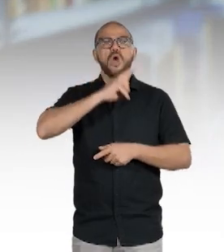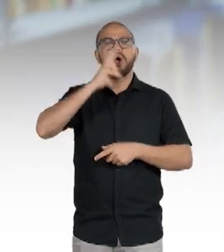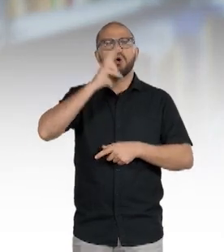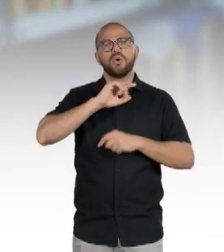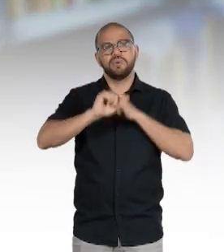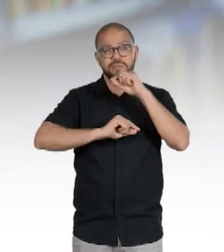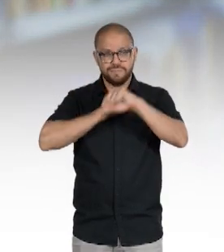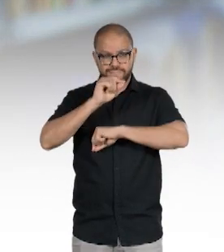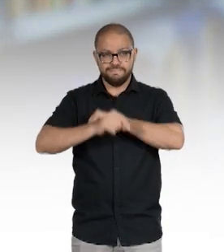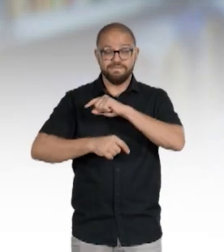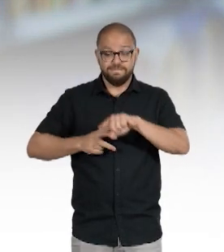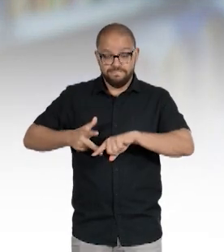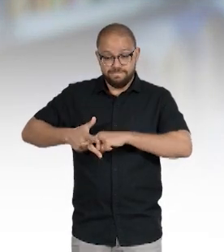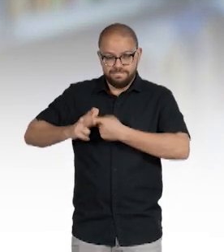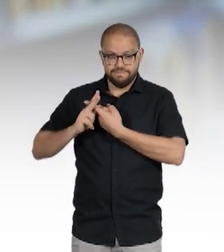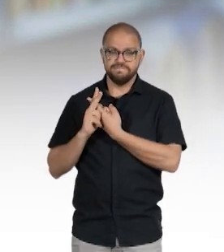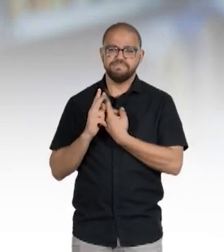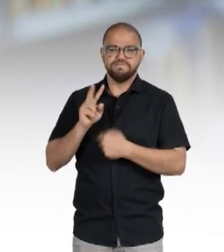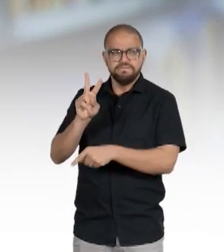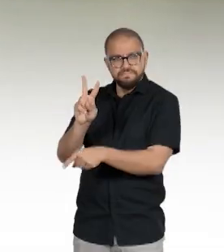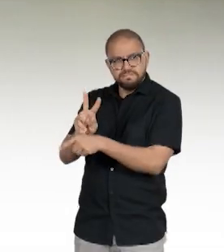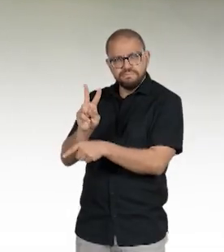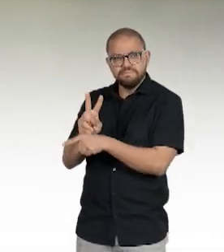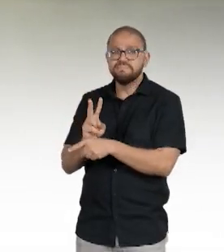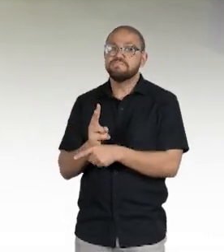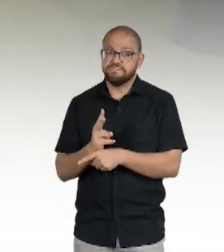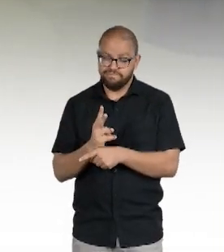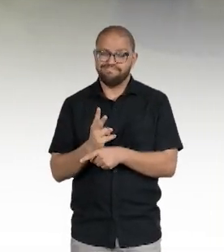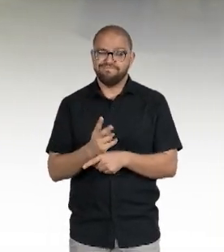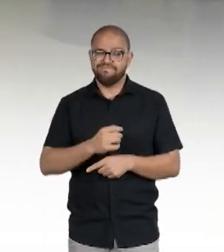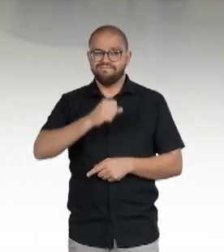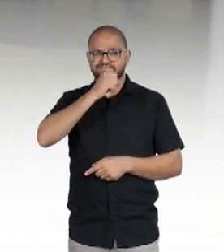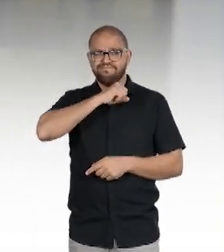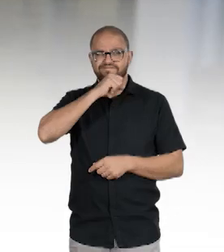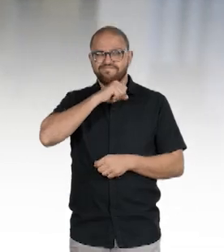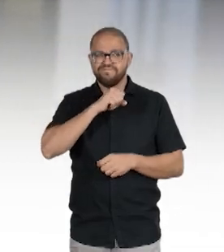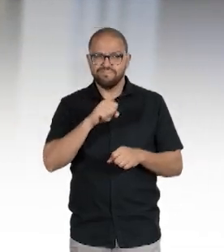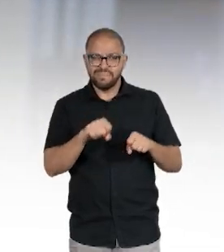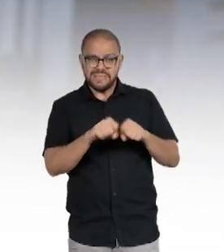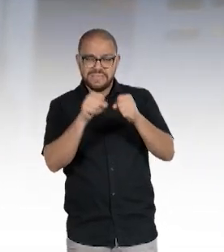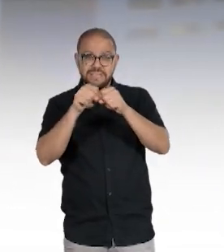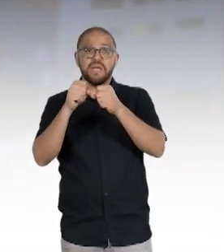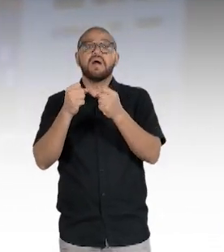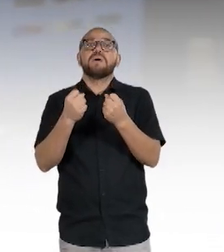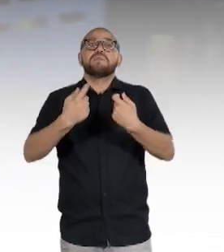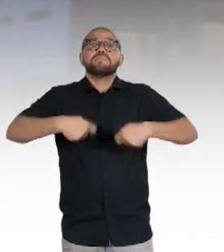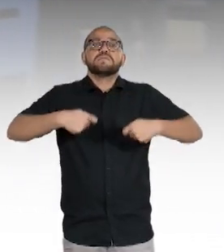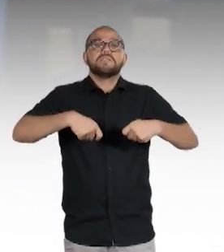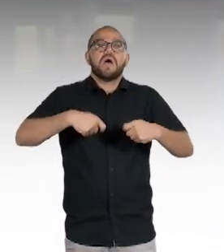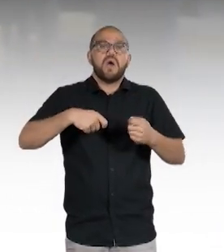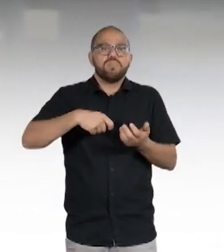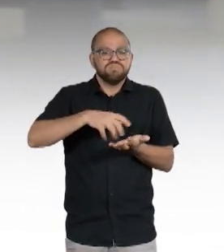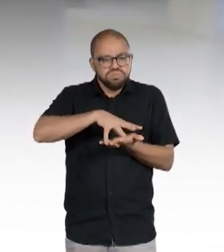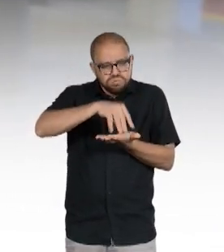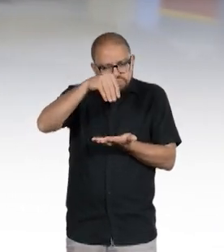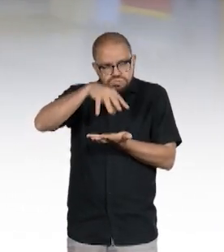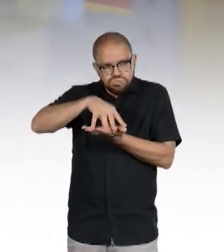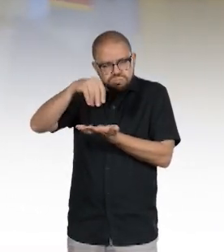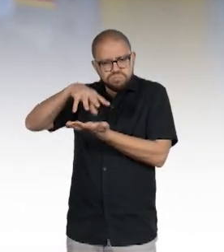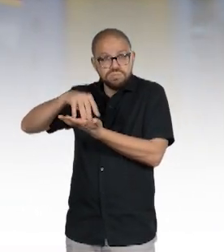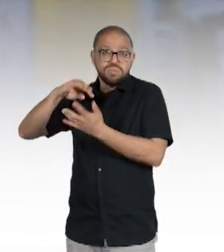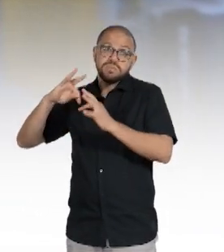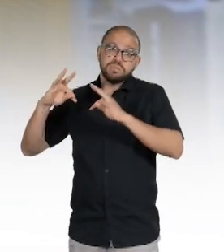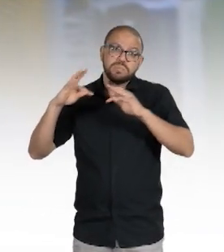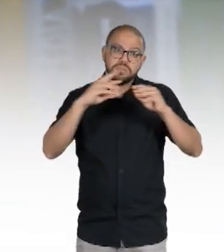é preservar e restaurar o acervo que está em condições precárias e digitalizar tudo. Todo esse